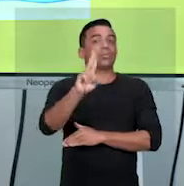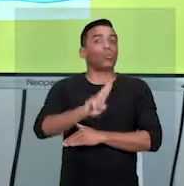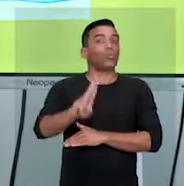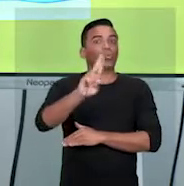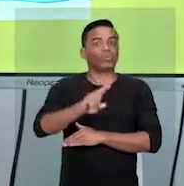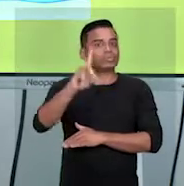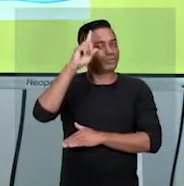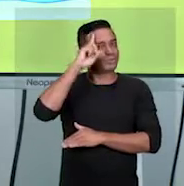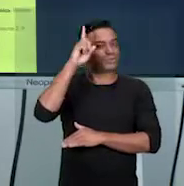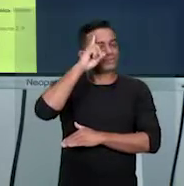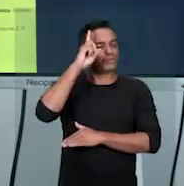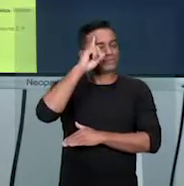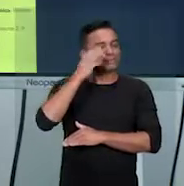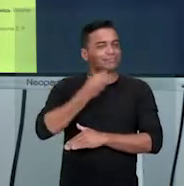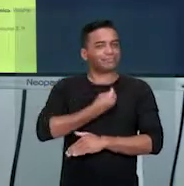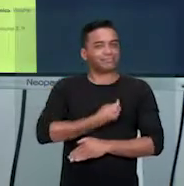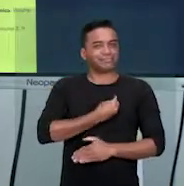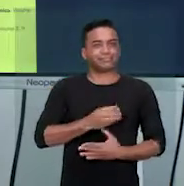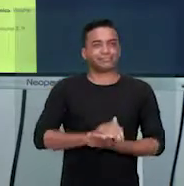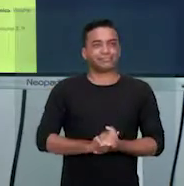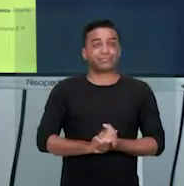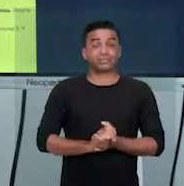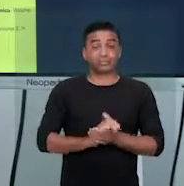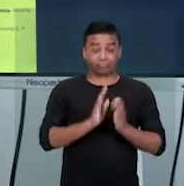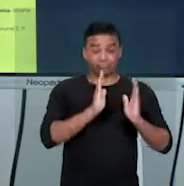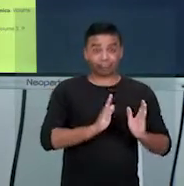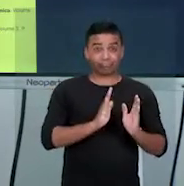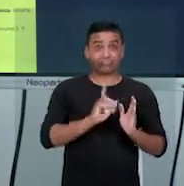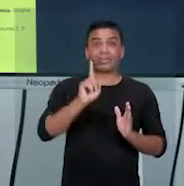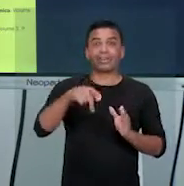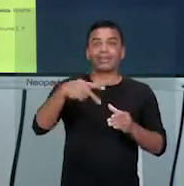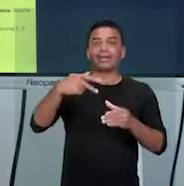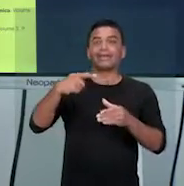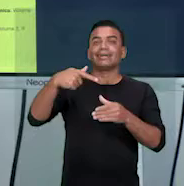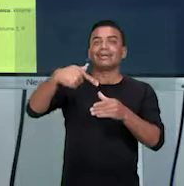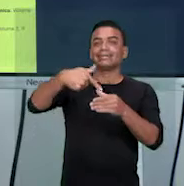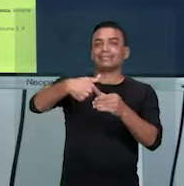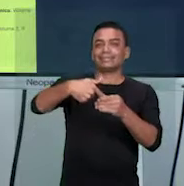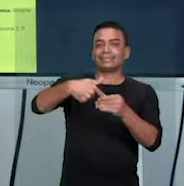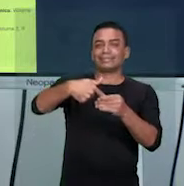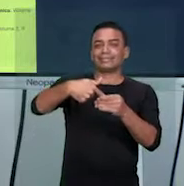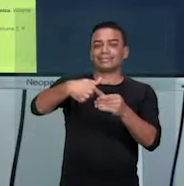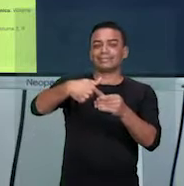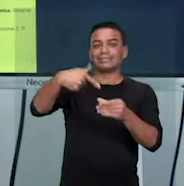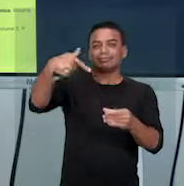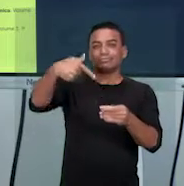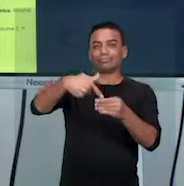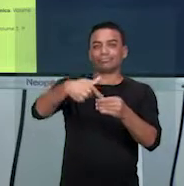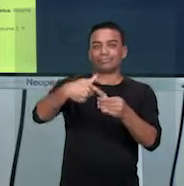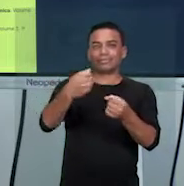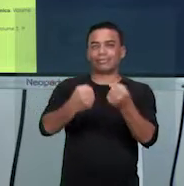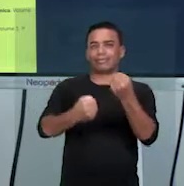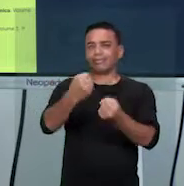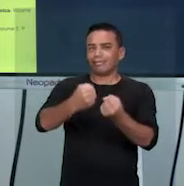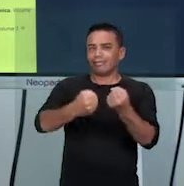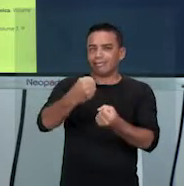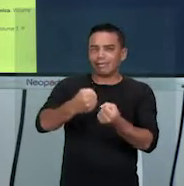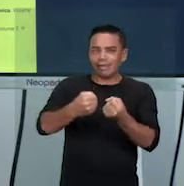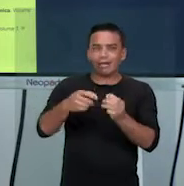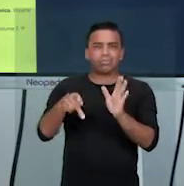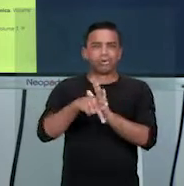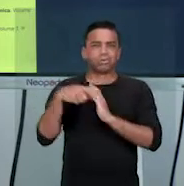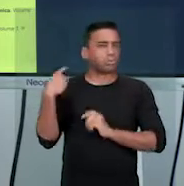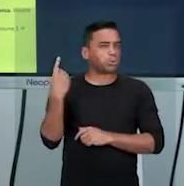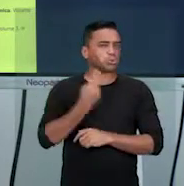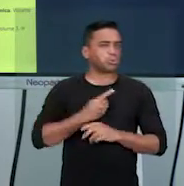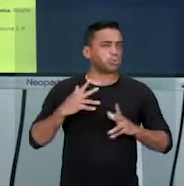dia a dia. Uma dessas frações, por exemplo, é a gasolina. Essa gasolina que nós trabalhamos, né, que coloca nos nossos